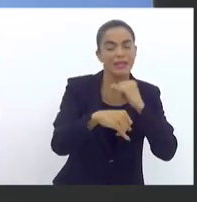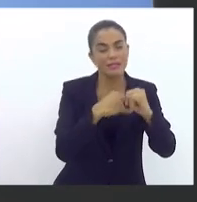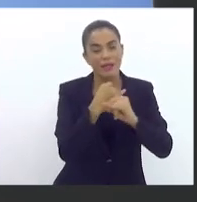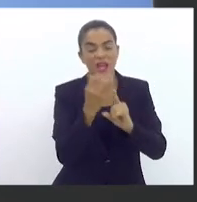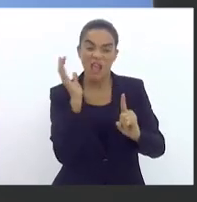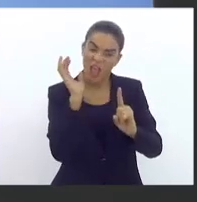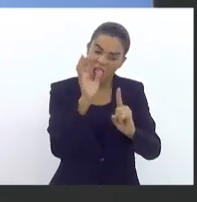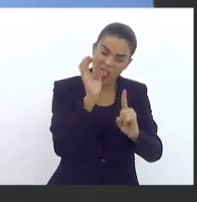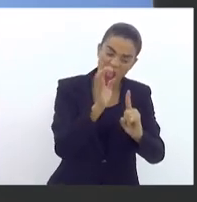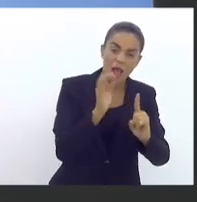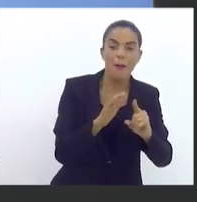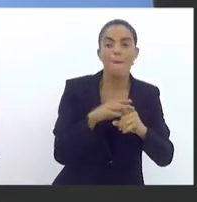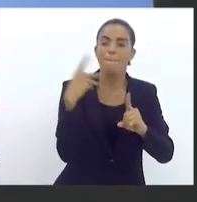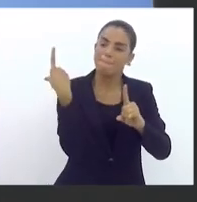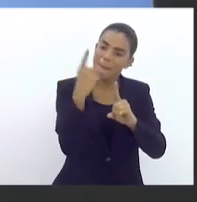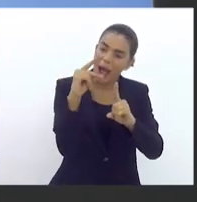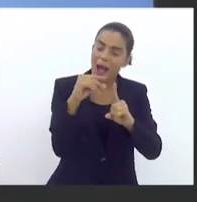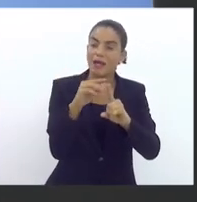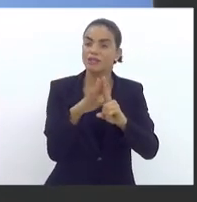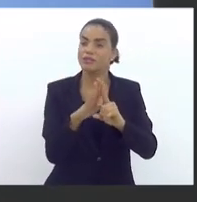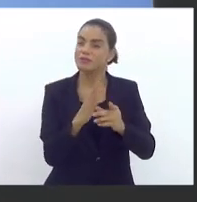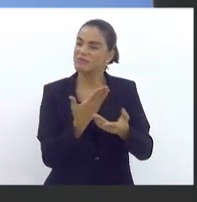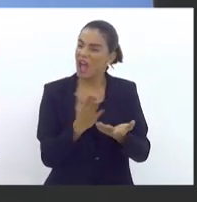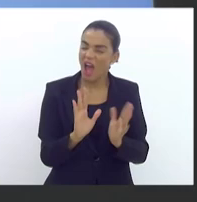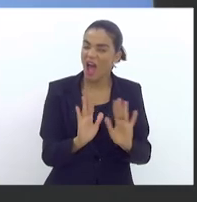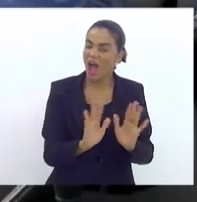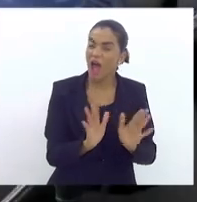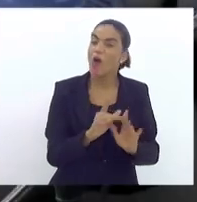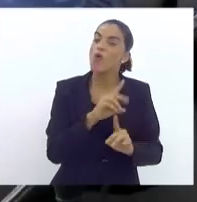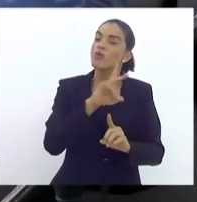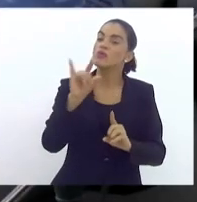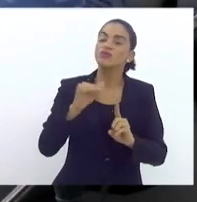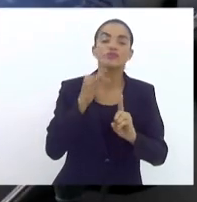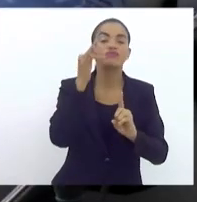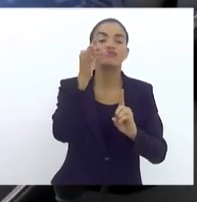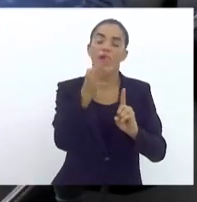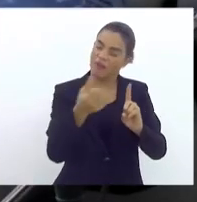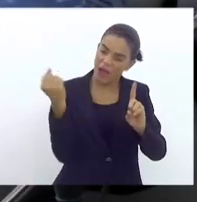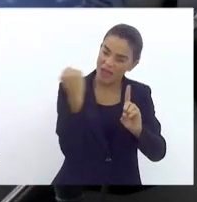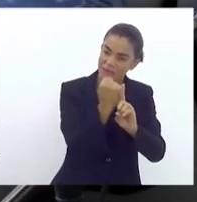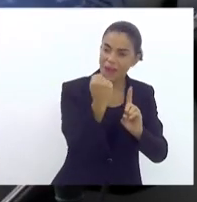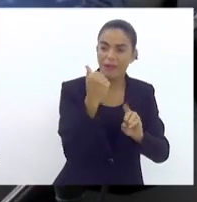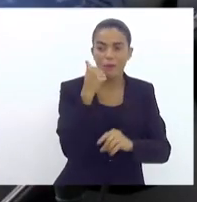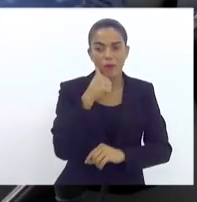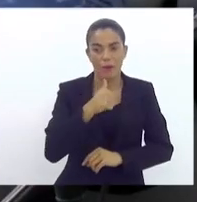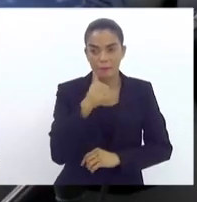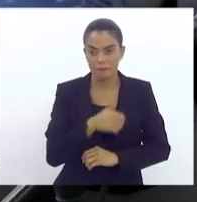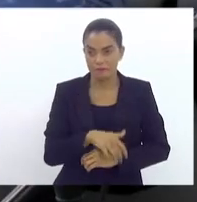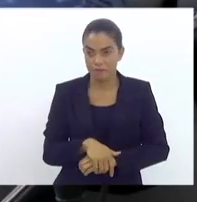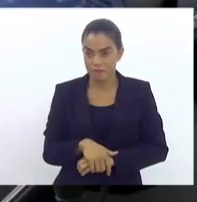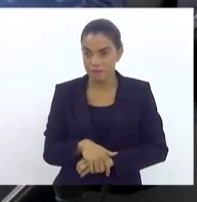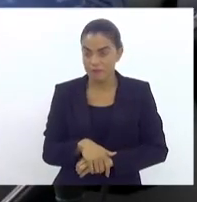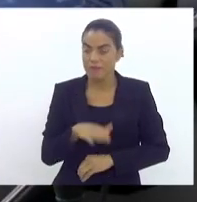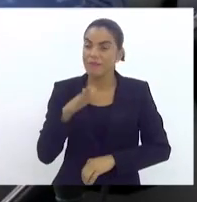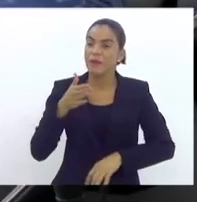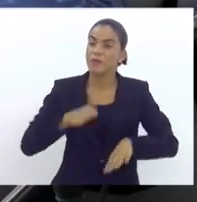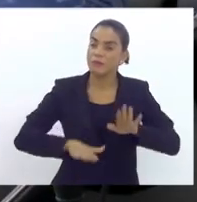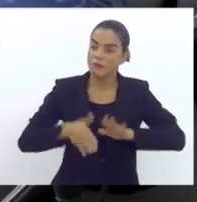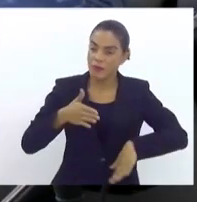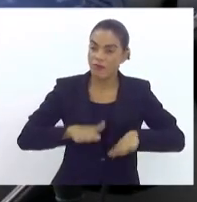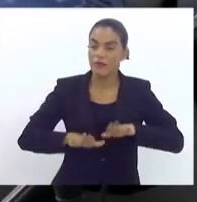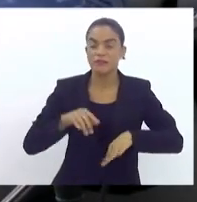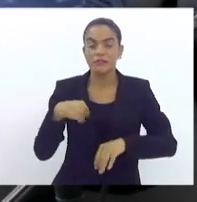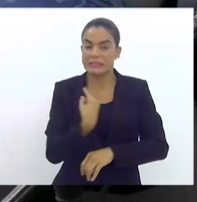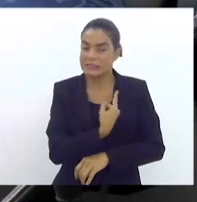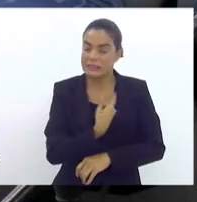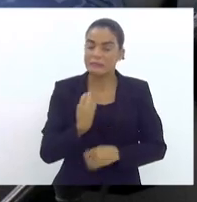ameaçando bate não tá acontecendo muito um dia ele vai matar essa mulher então talvez a gente